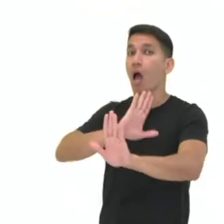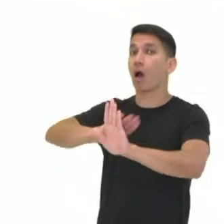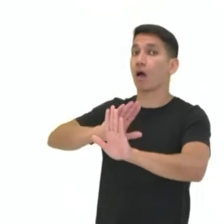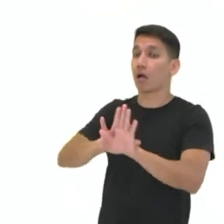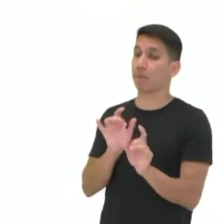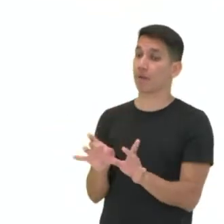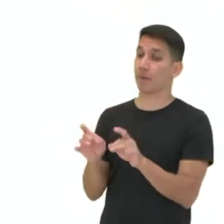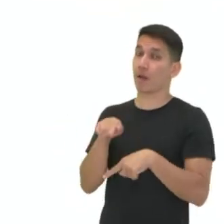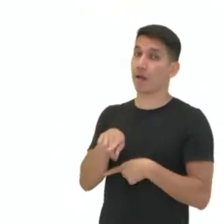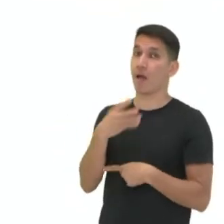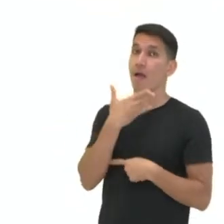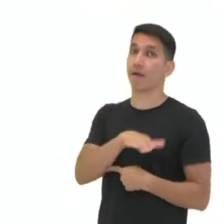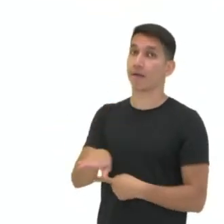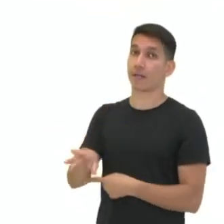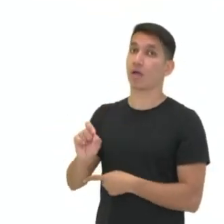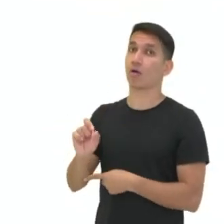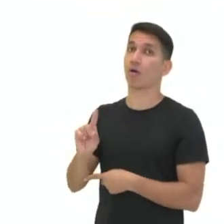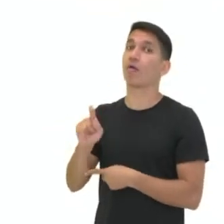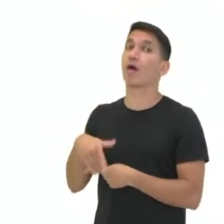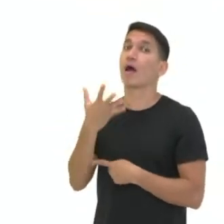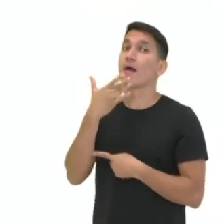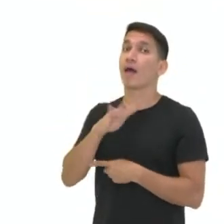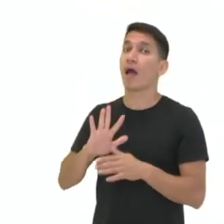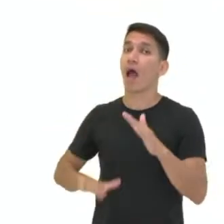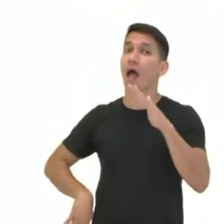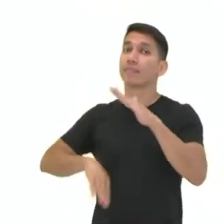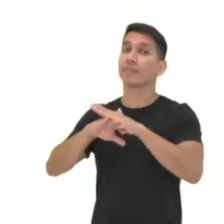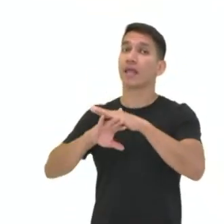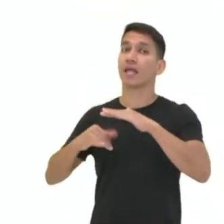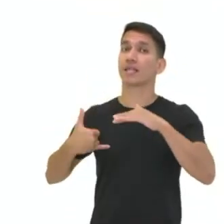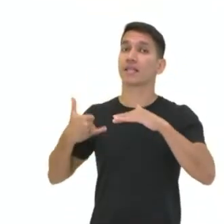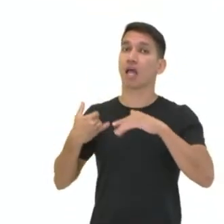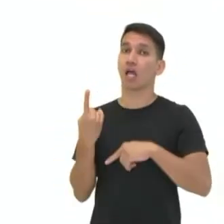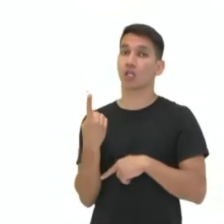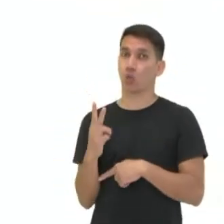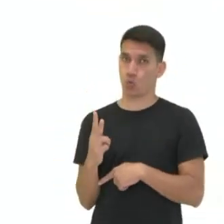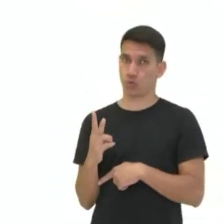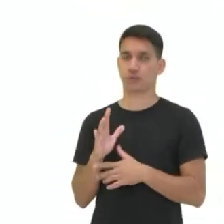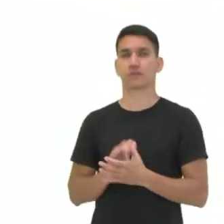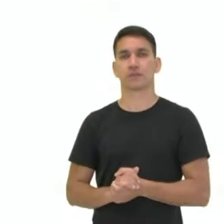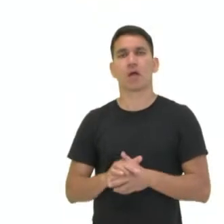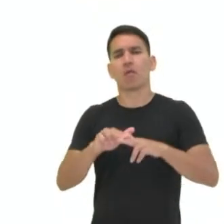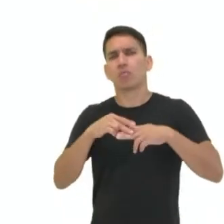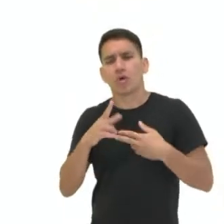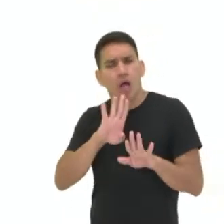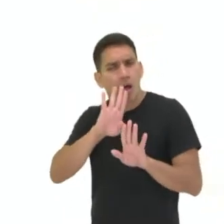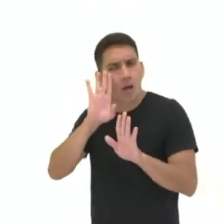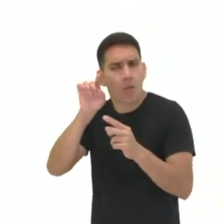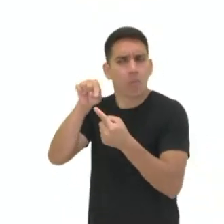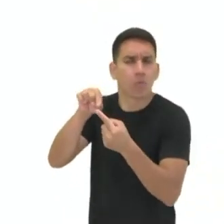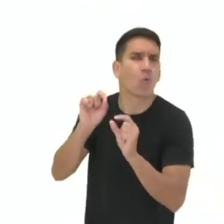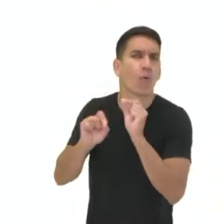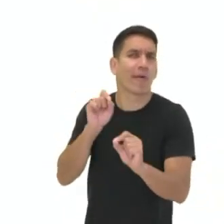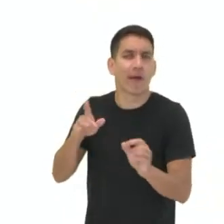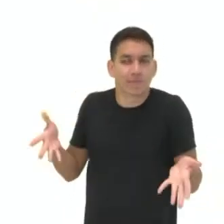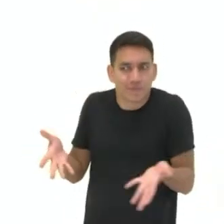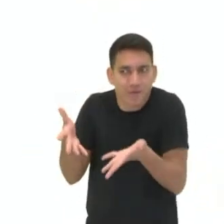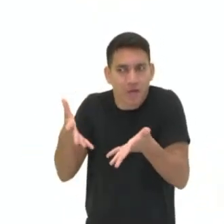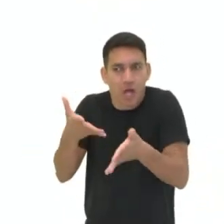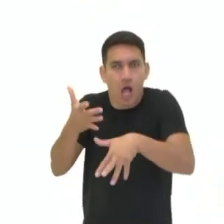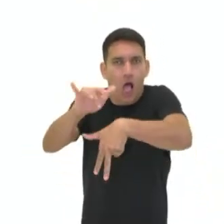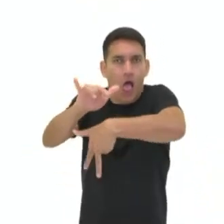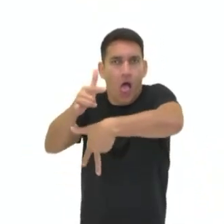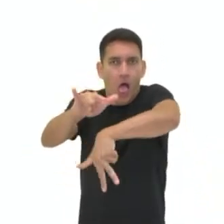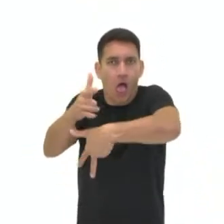à criança. Criança, pessoa que tem 12 anos de idade, com a intenção de persuadi-la para o consumo de qualquer